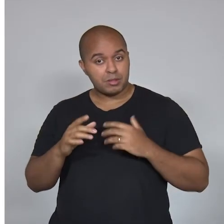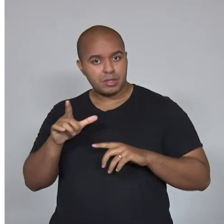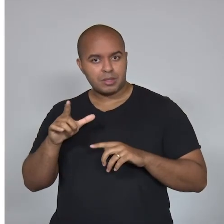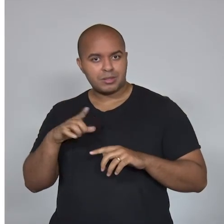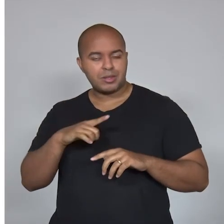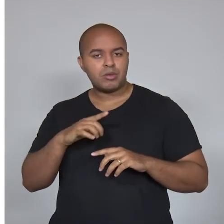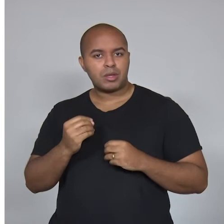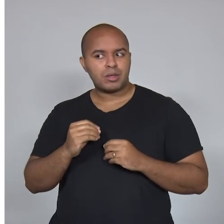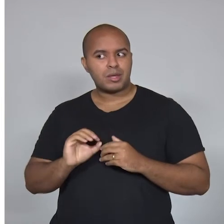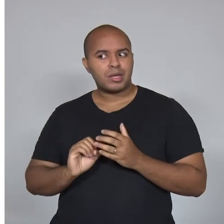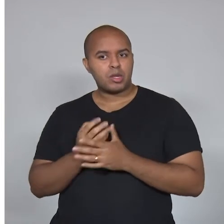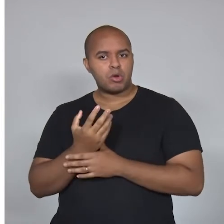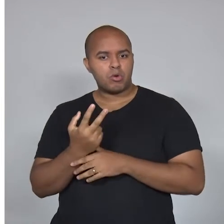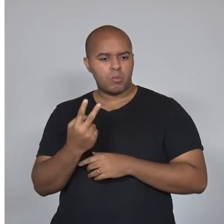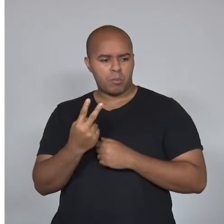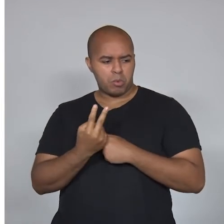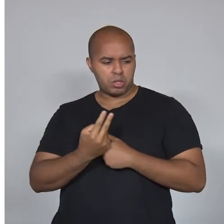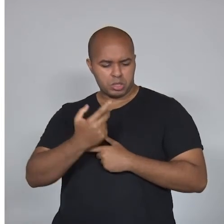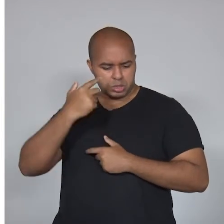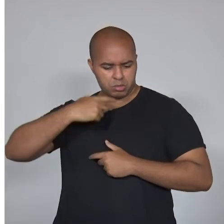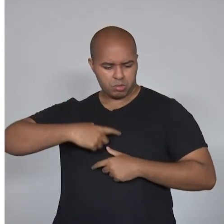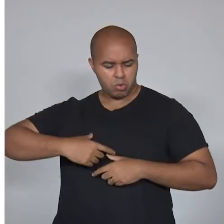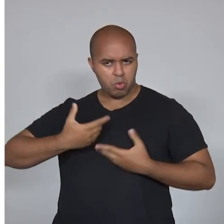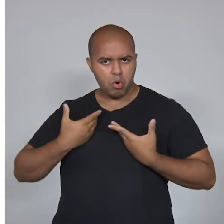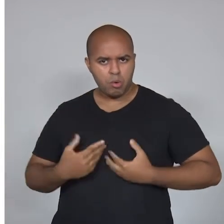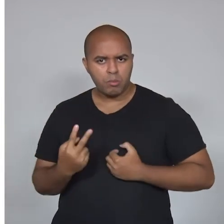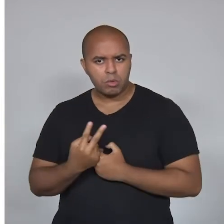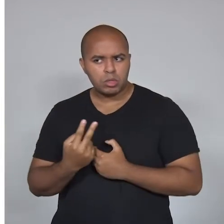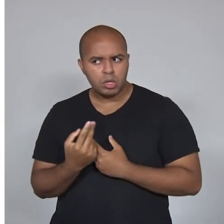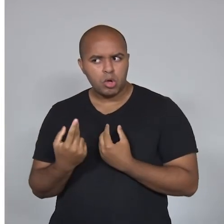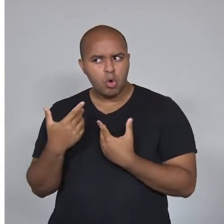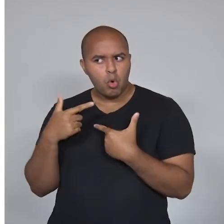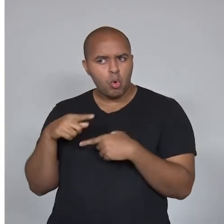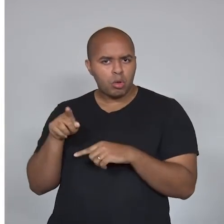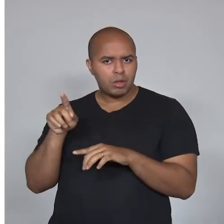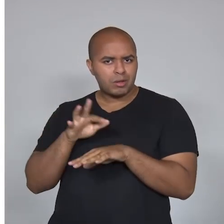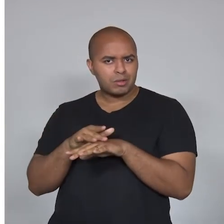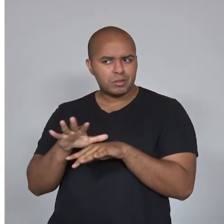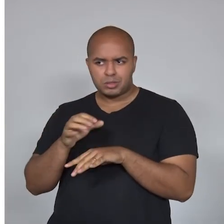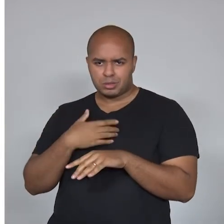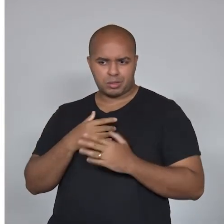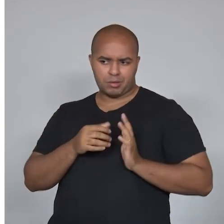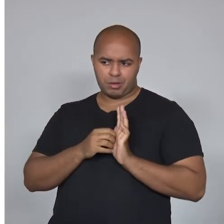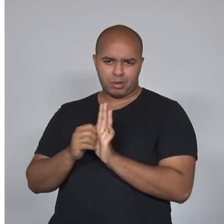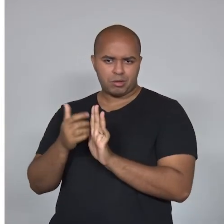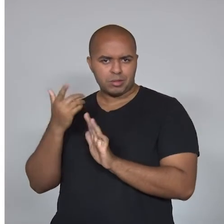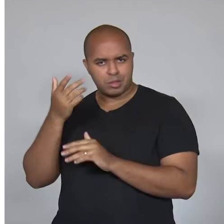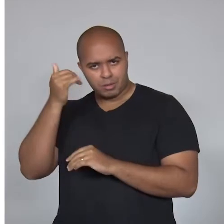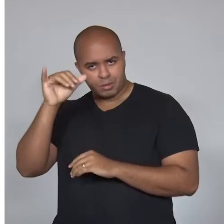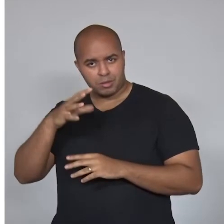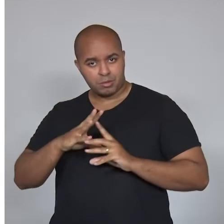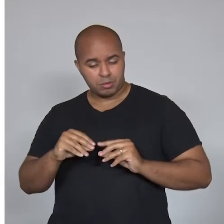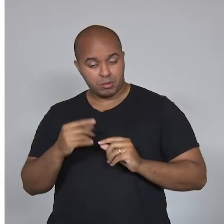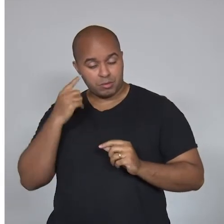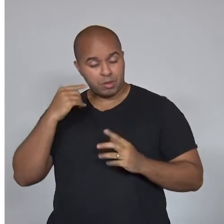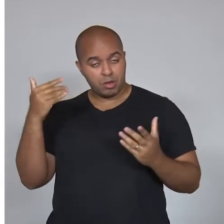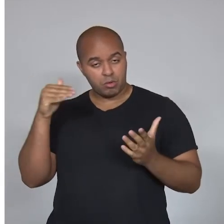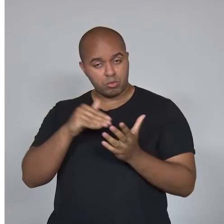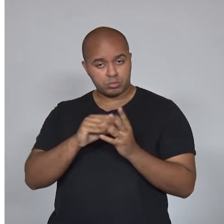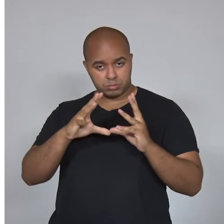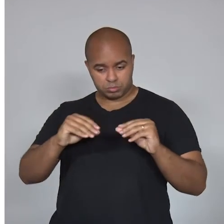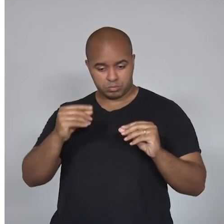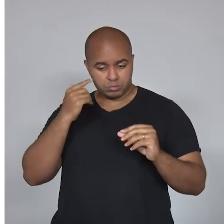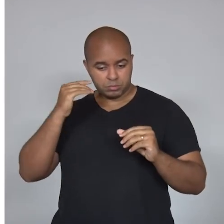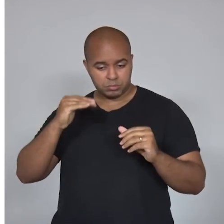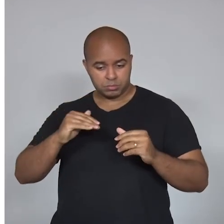provavelmente tinham desenvolvido imunidade protetora contra a doença. Vamos para o nosso último parágrafo do texto.